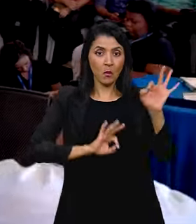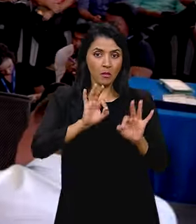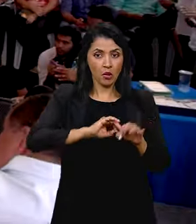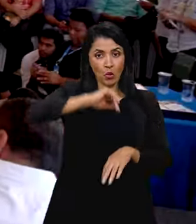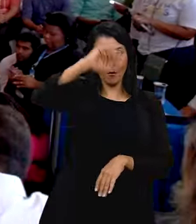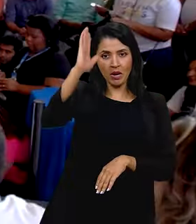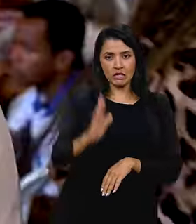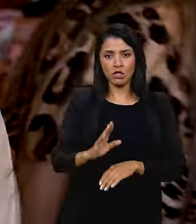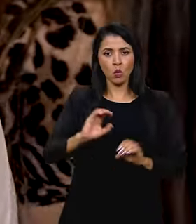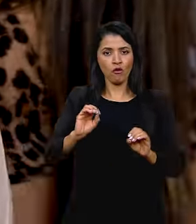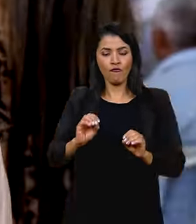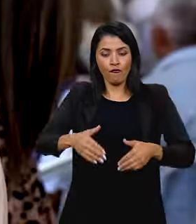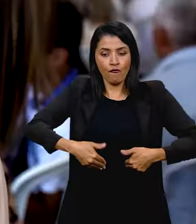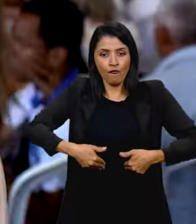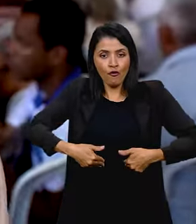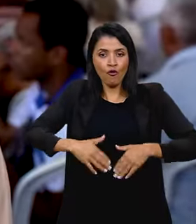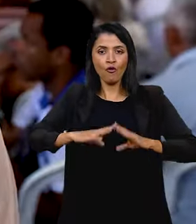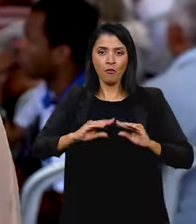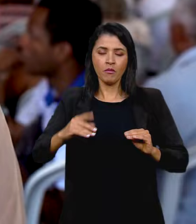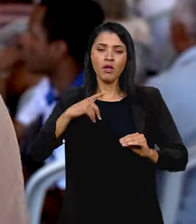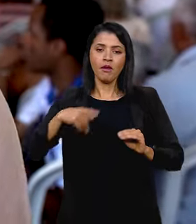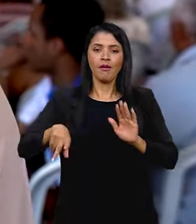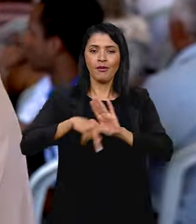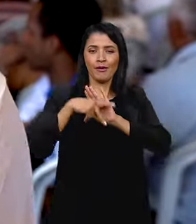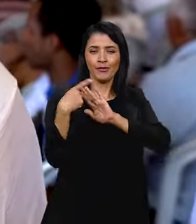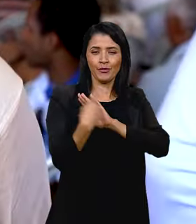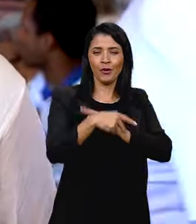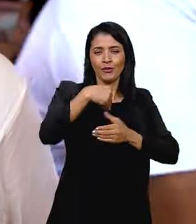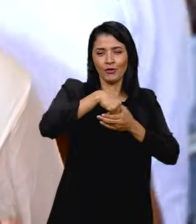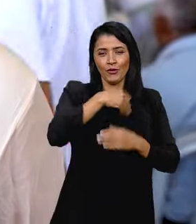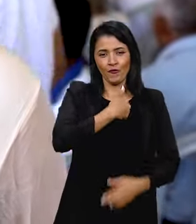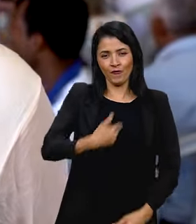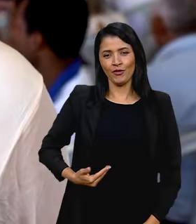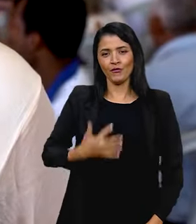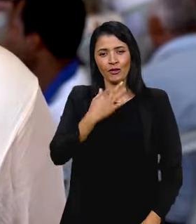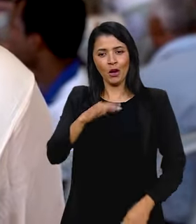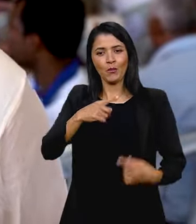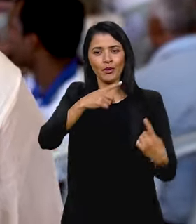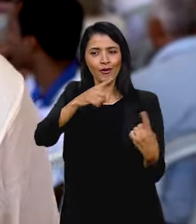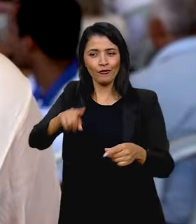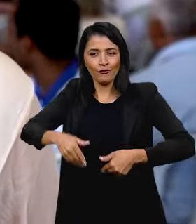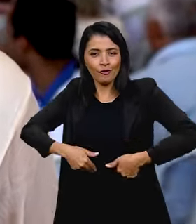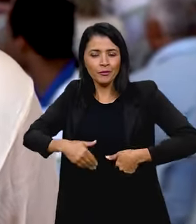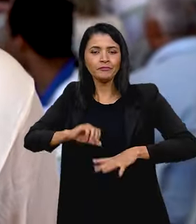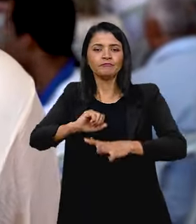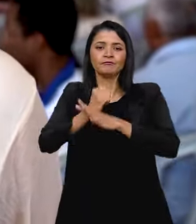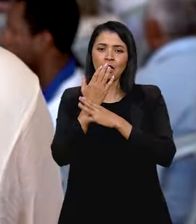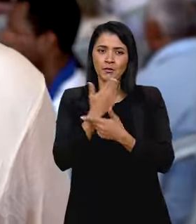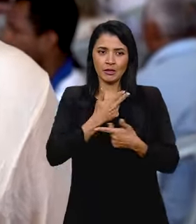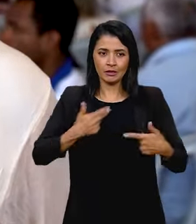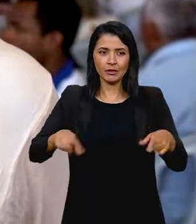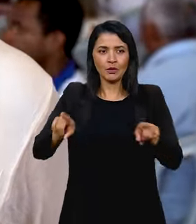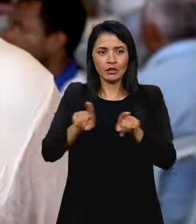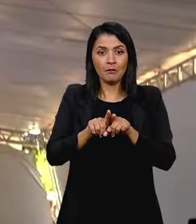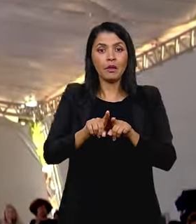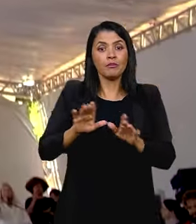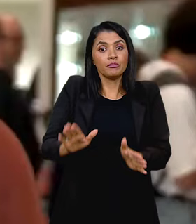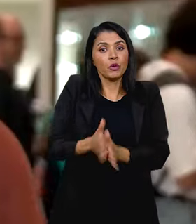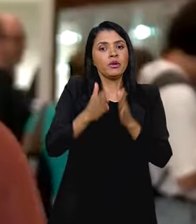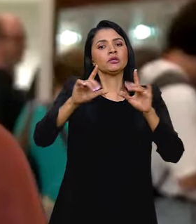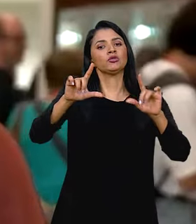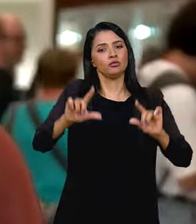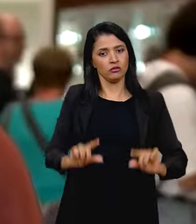o Plano Brasil sem fome é um plano que integra as ações do Governo Federal para o combate à fome para a garantia da segurança alimentar e para a redução da